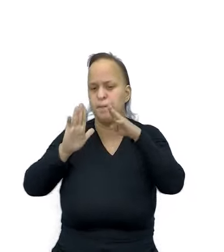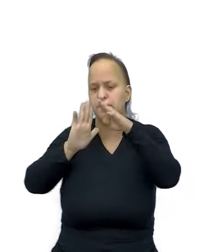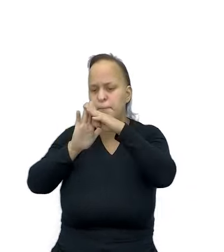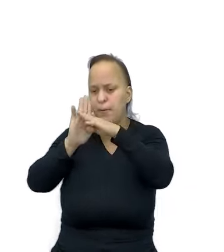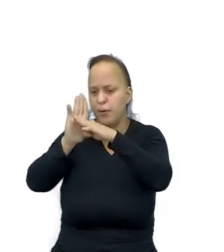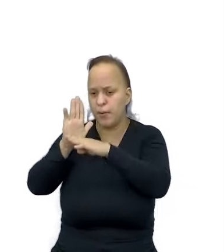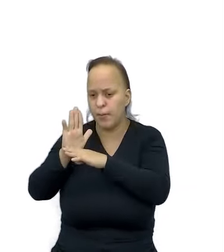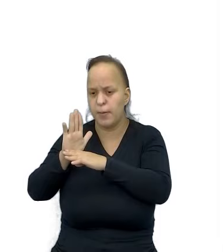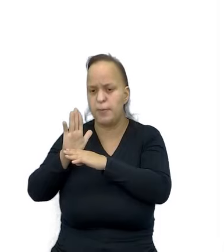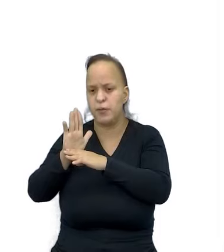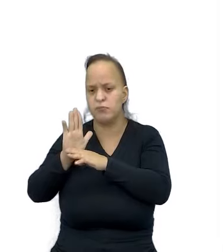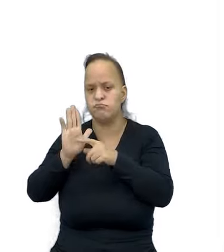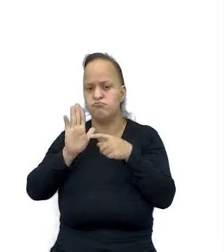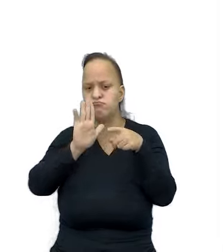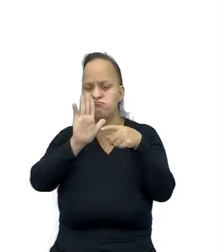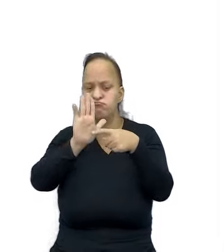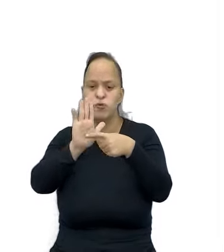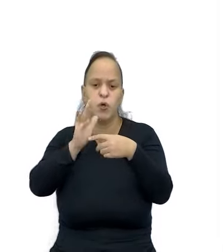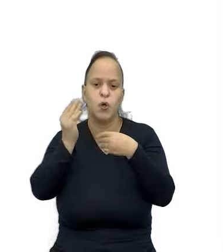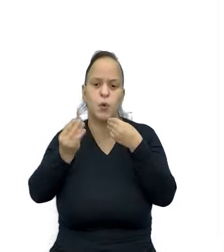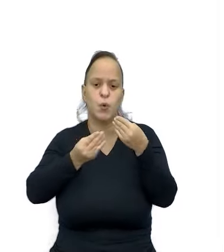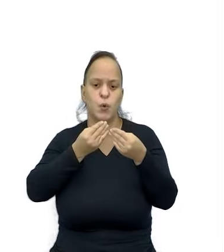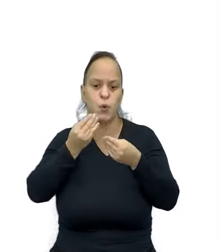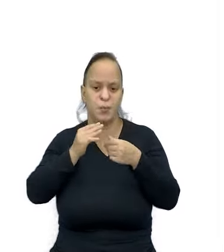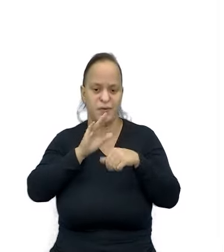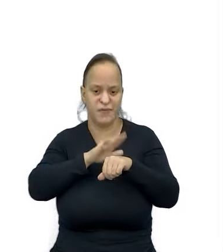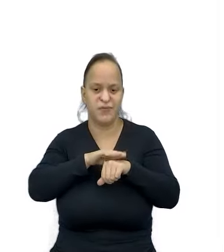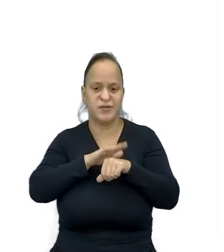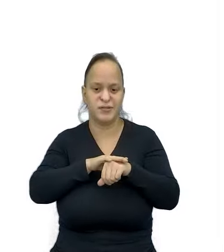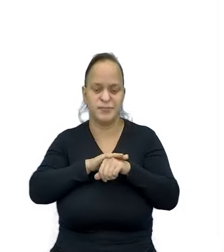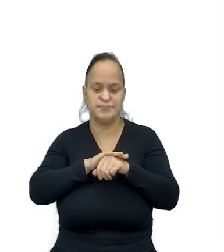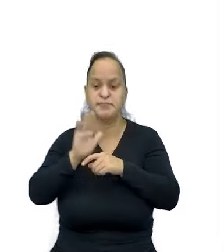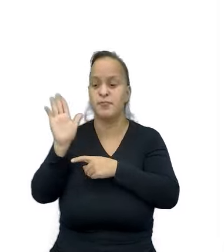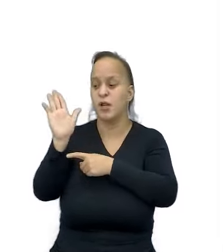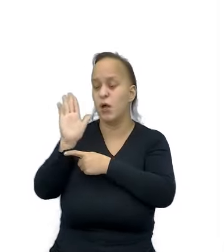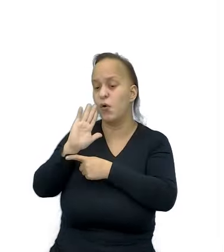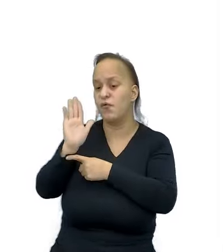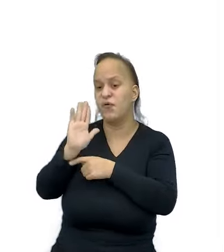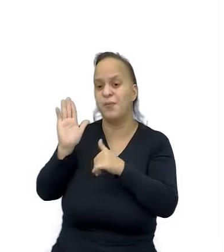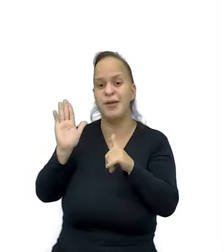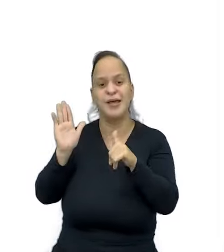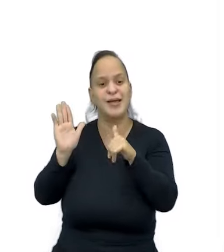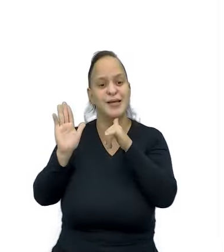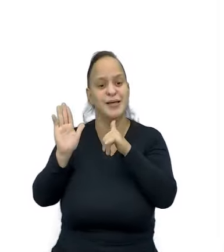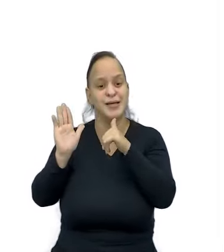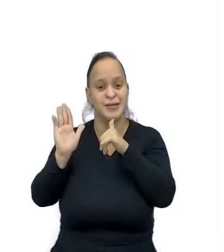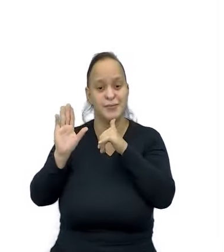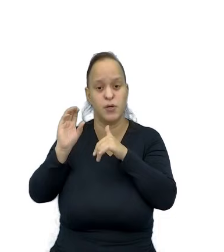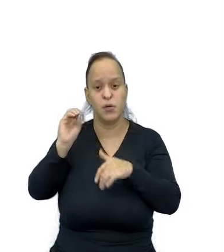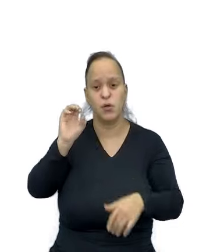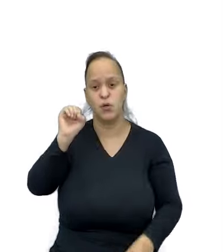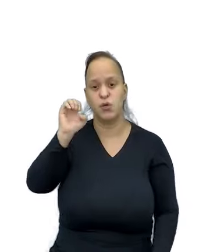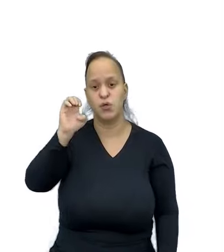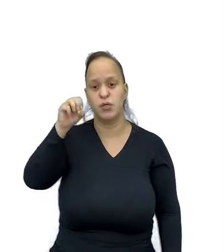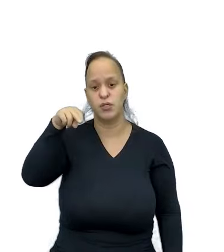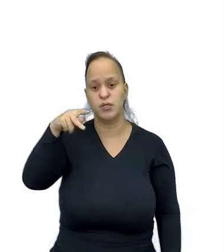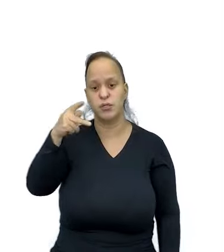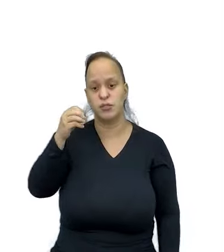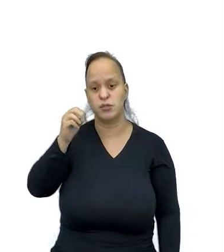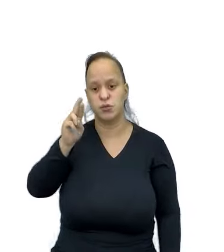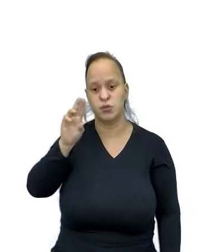essa atividade. Selecionar e exibir para os estudantes um filme como, por exemplo, O Senhor dos Anéis. Então, aqui é um